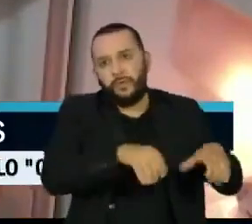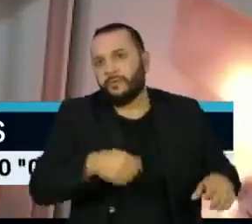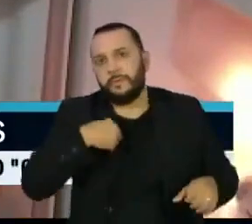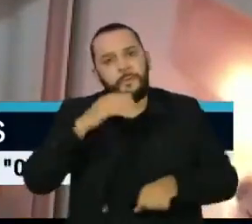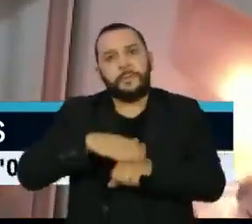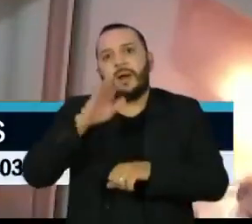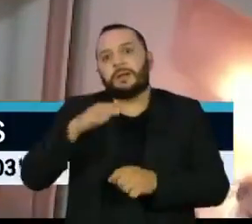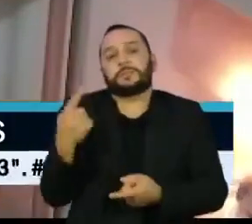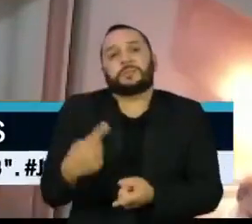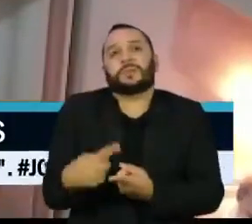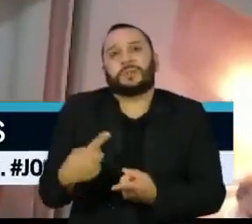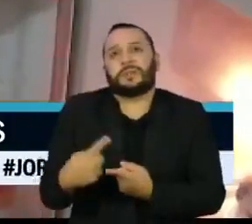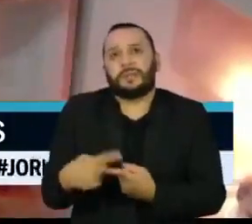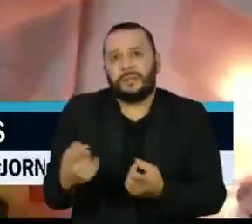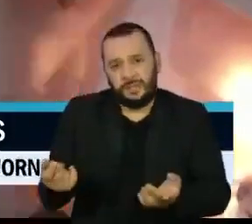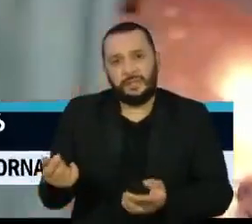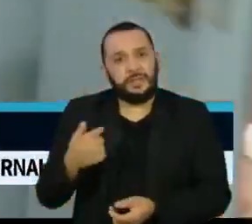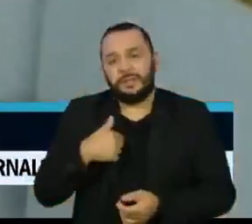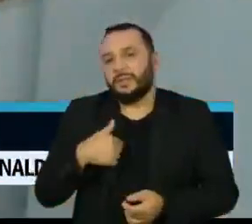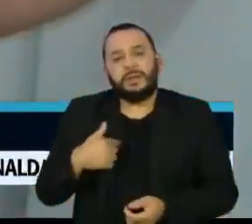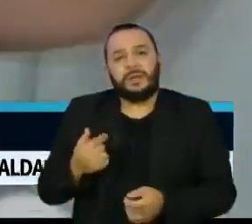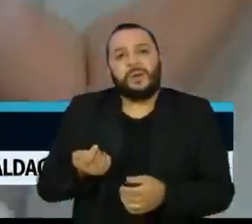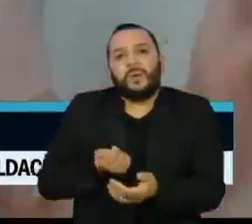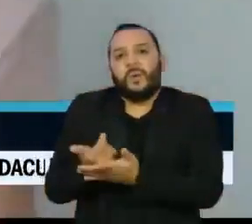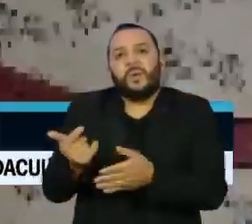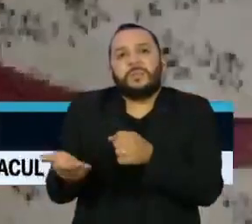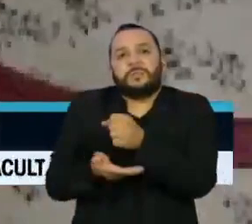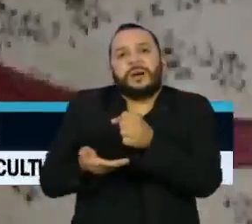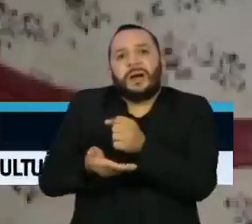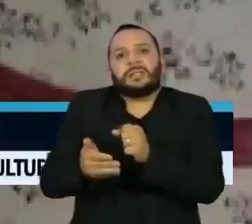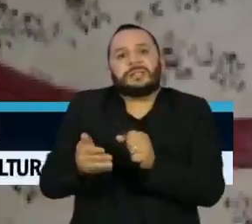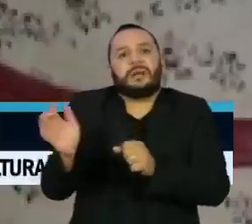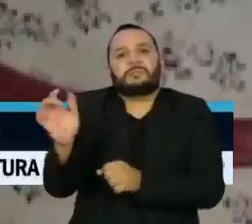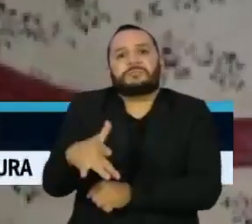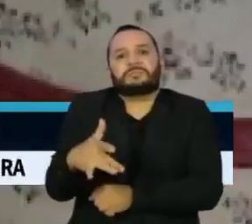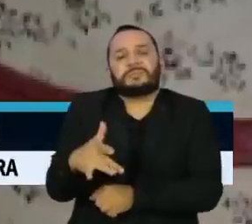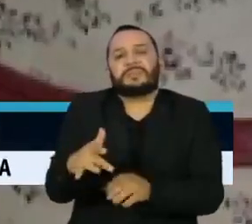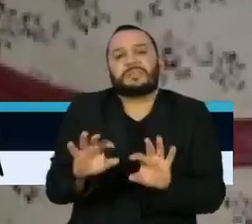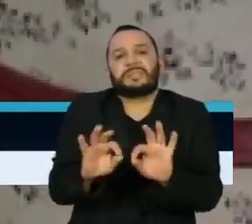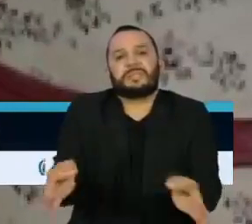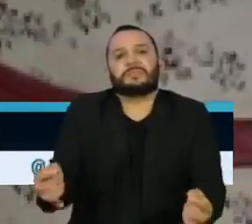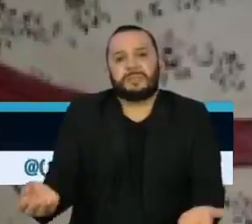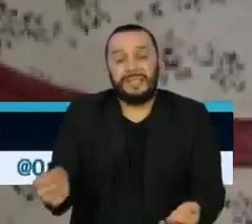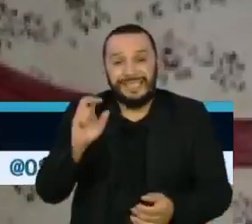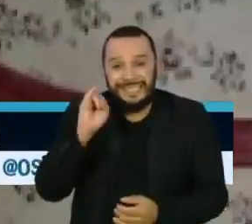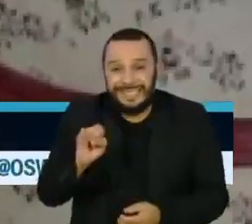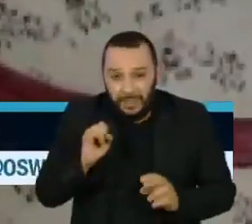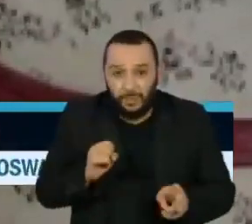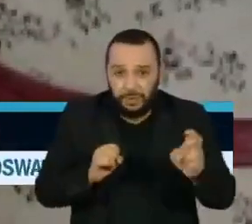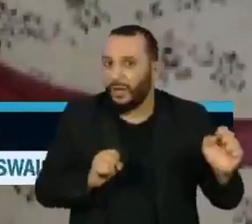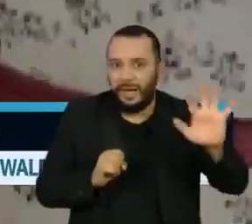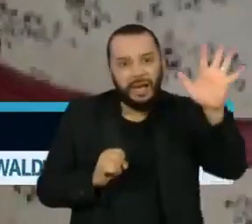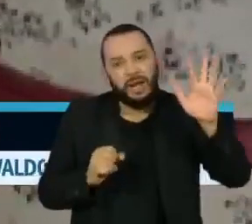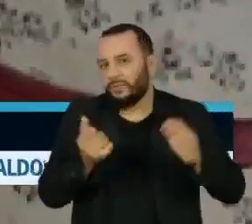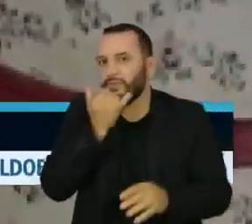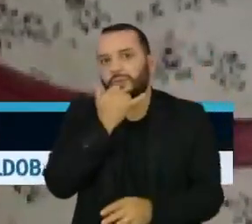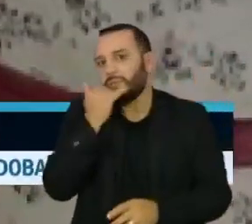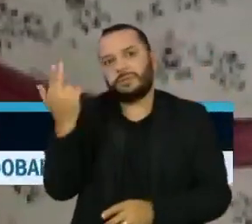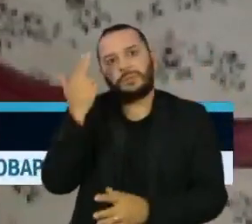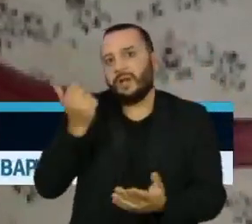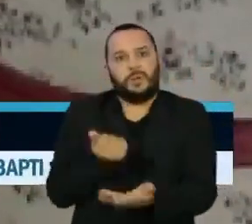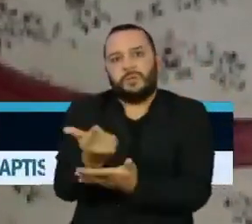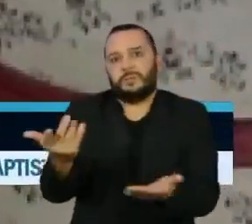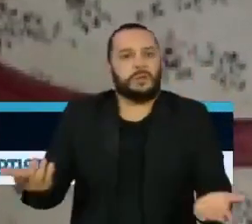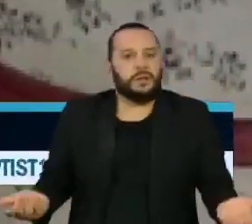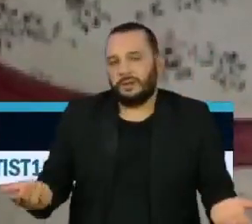numa compra muito básica, muito limítrofe. E se as coisas continuarem assim, a gente vai começar a não dar conta